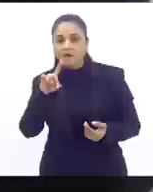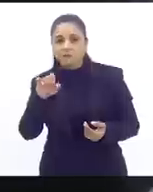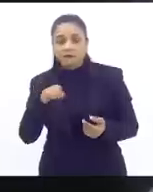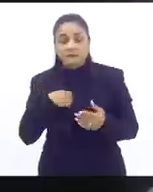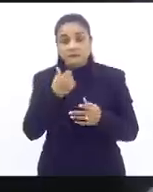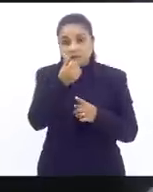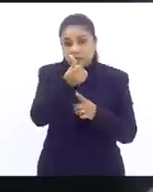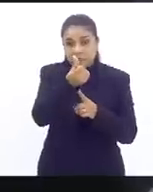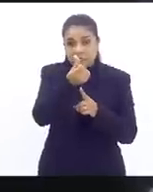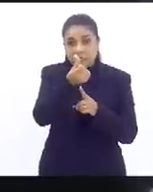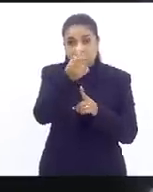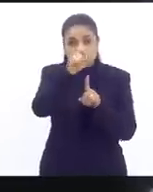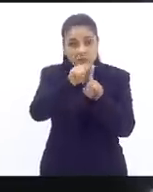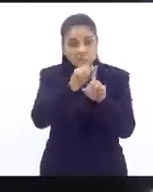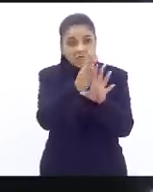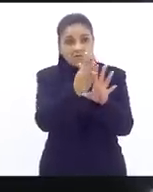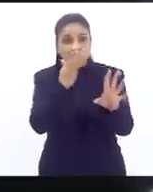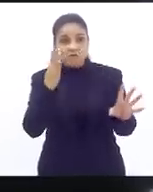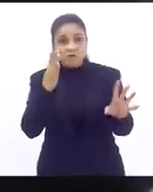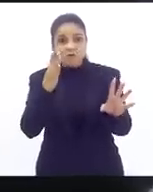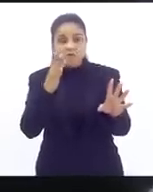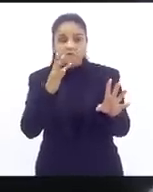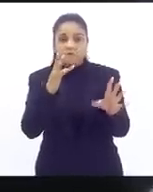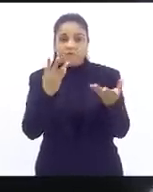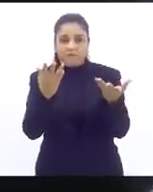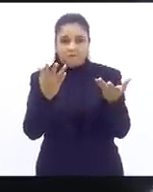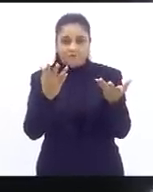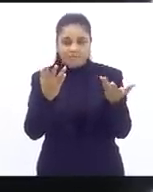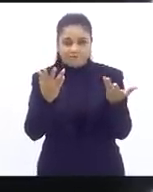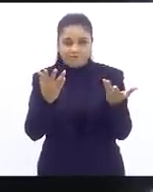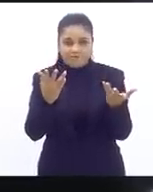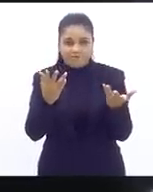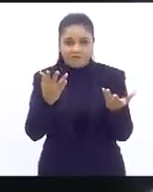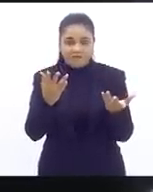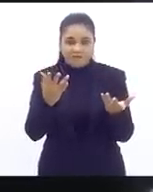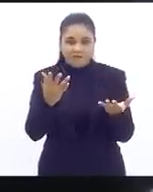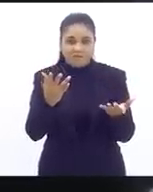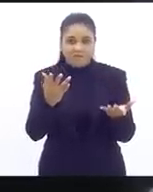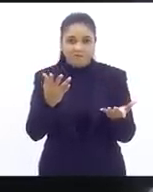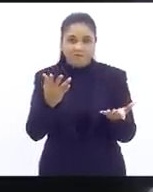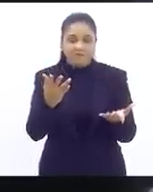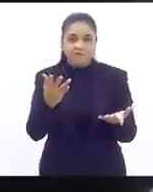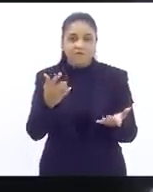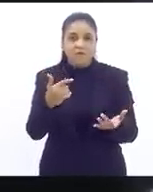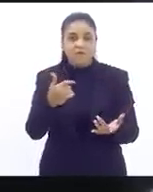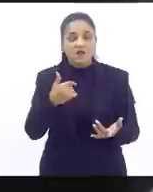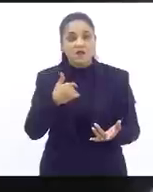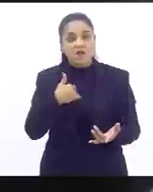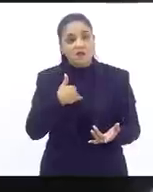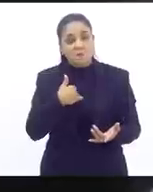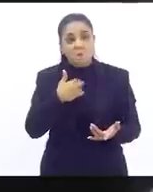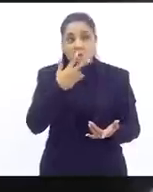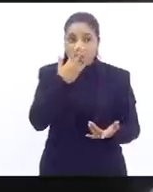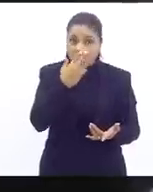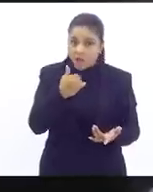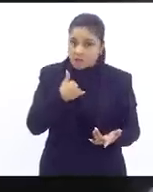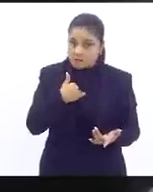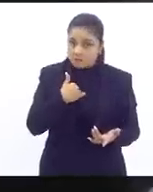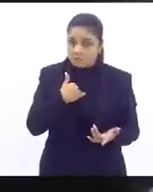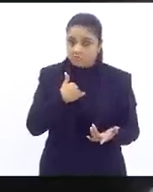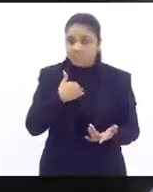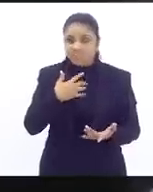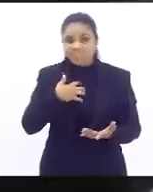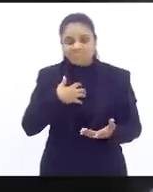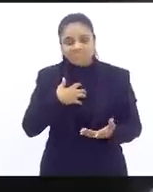que o Dr Alexandre citou Pelo menos é o que me parece né Então é eu saio daqui